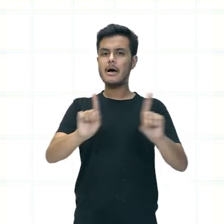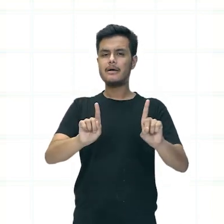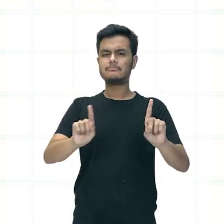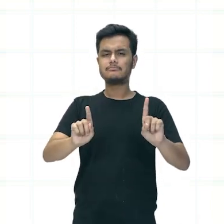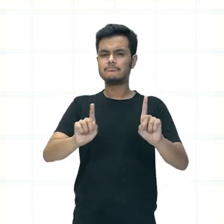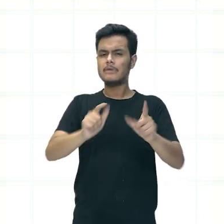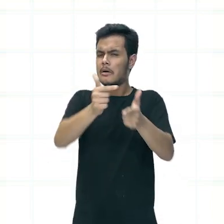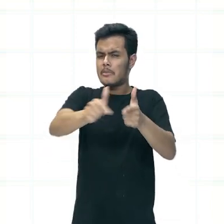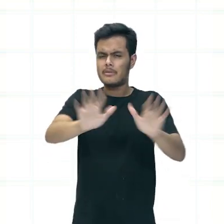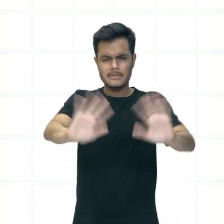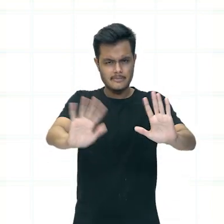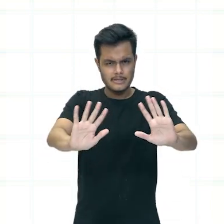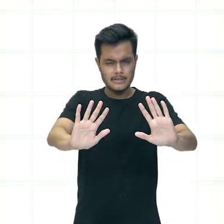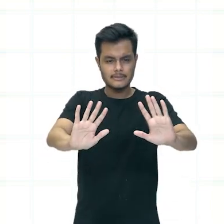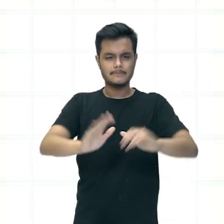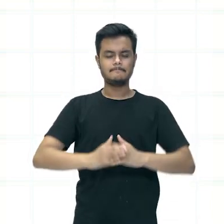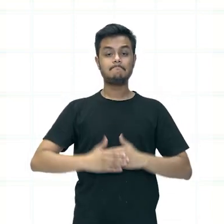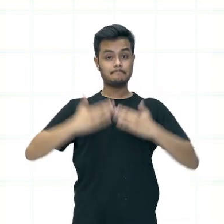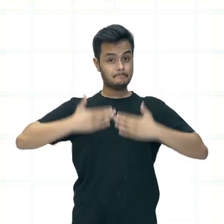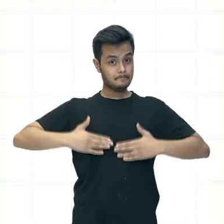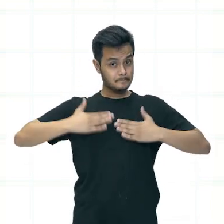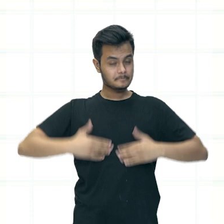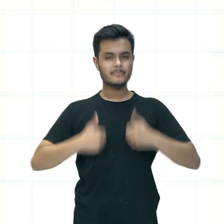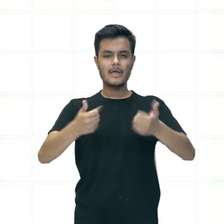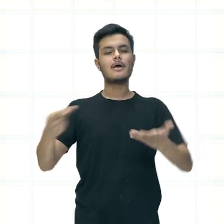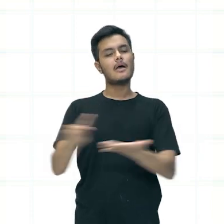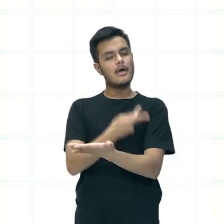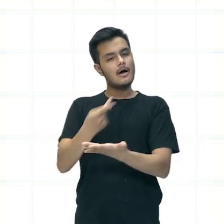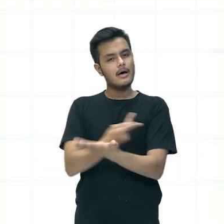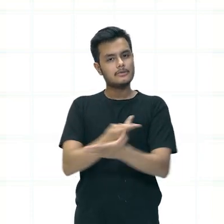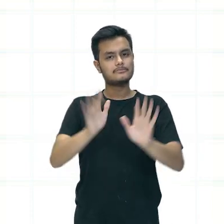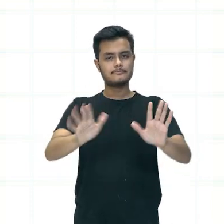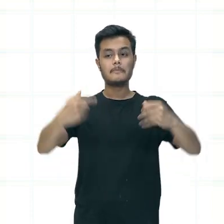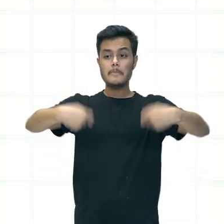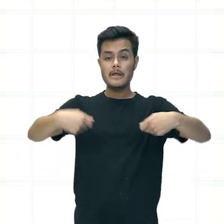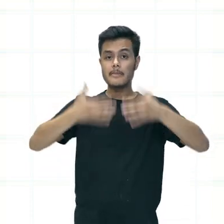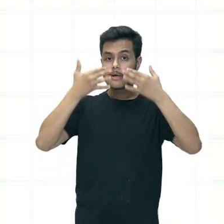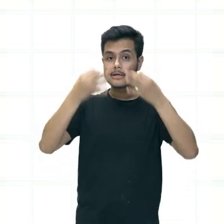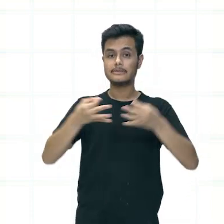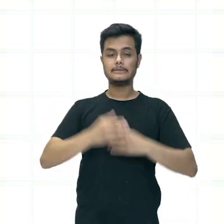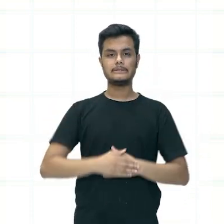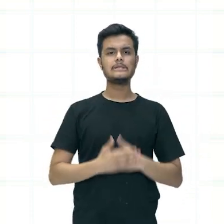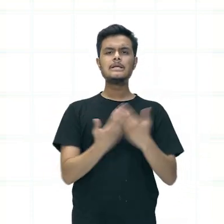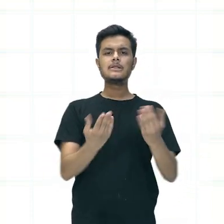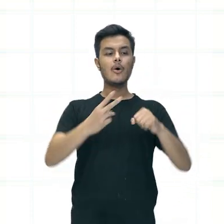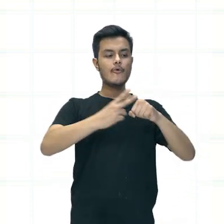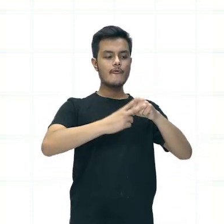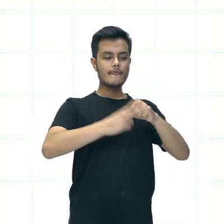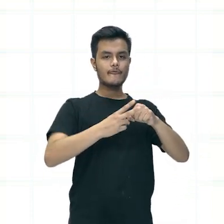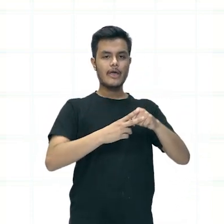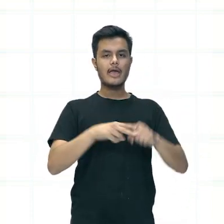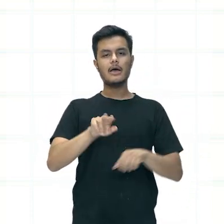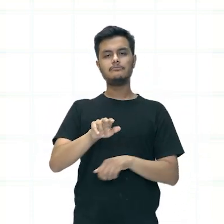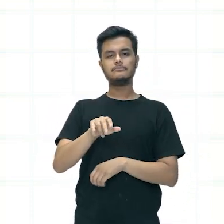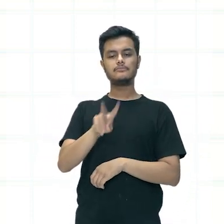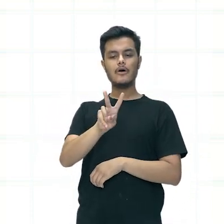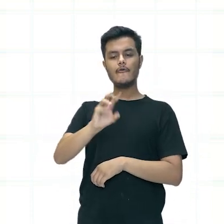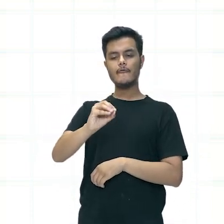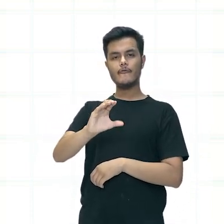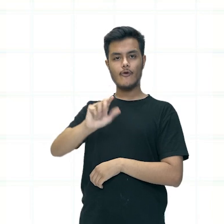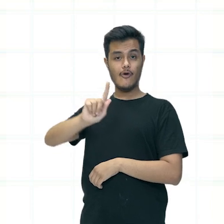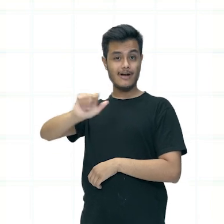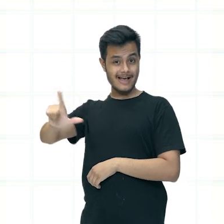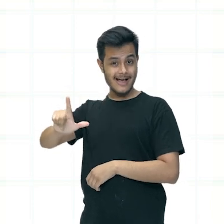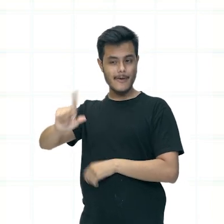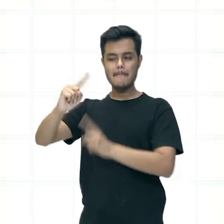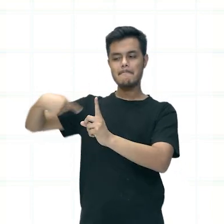vai acontecer, tá bom? Isso aqui está errado, ok? Então, verbos terminados em vogal